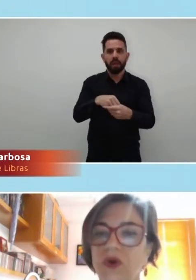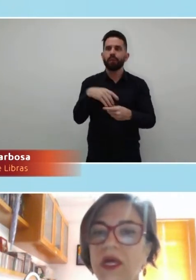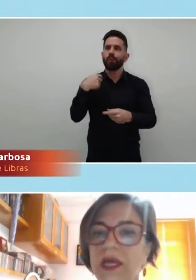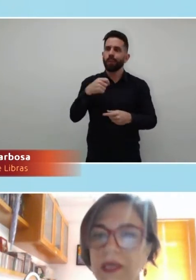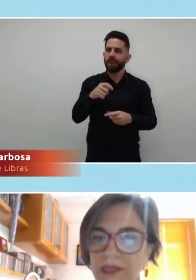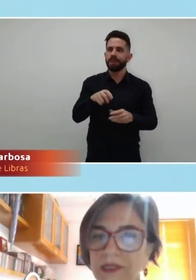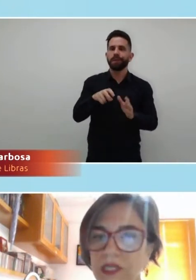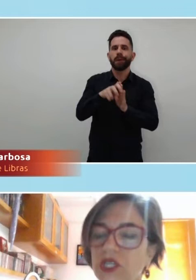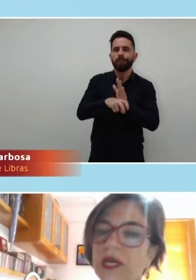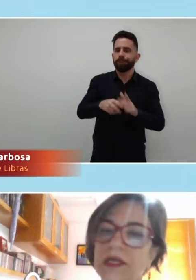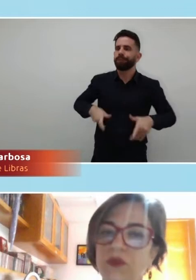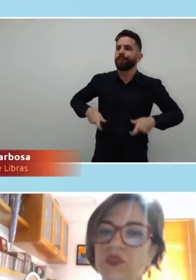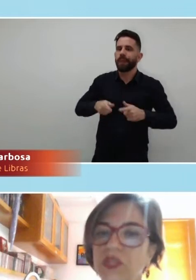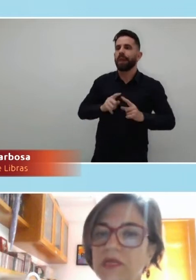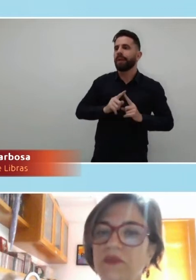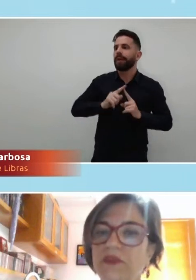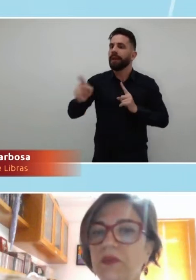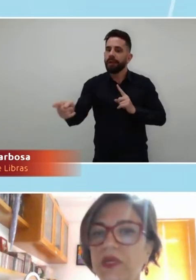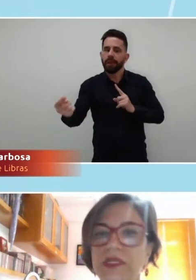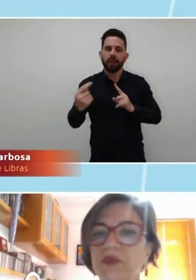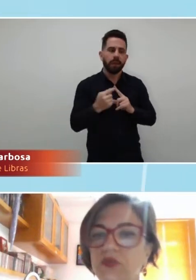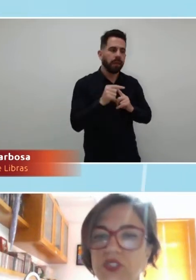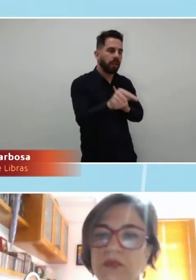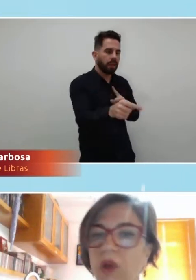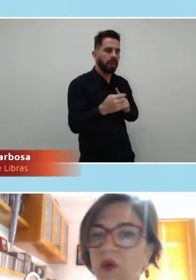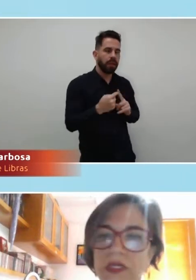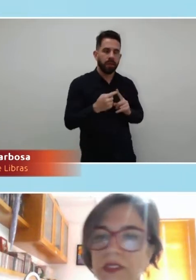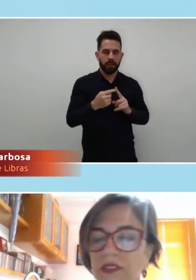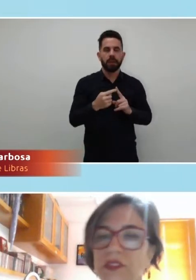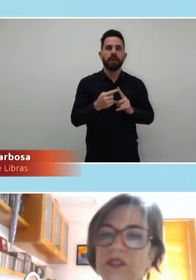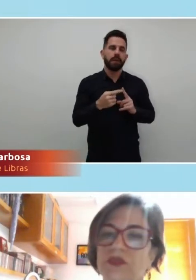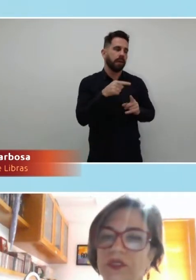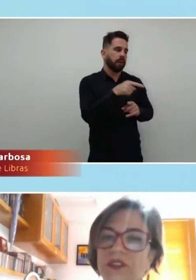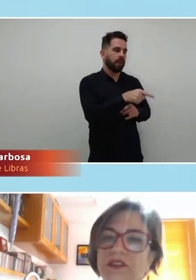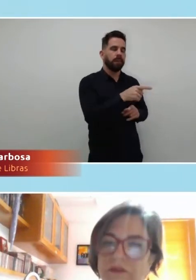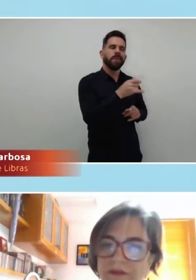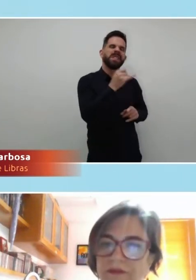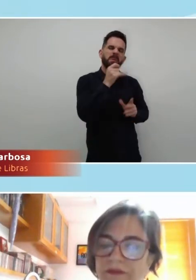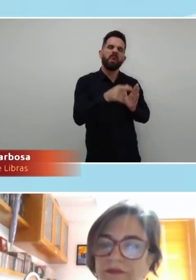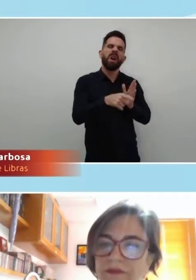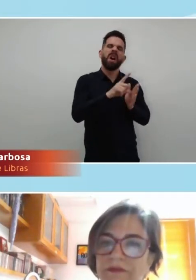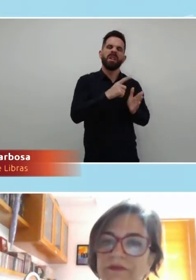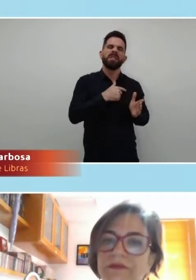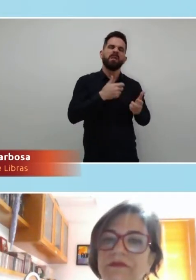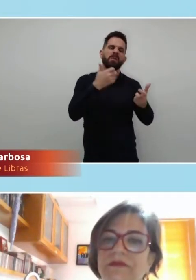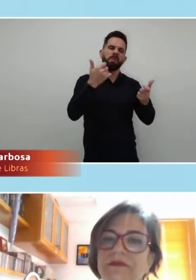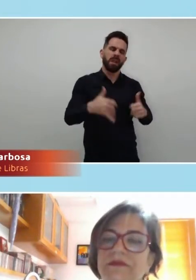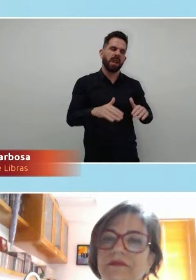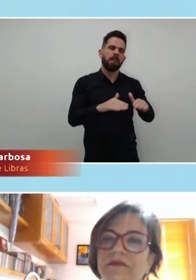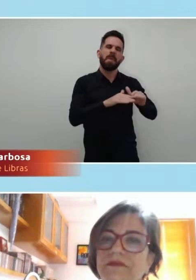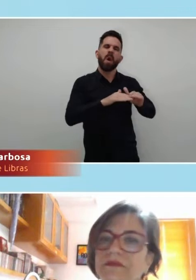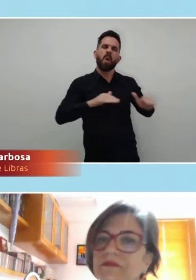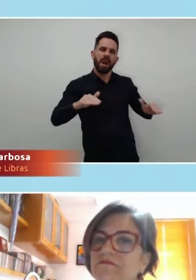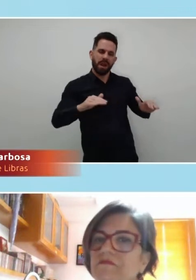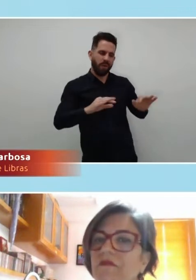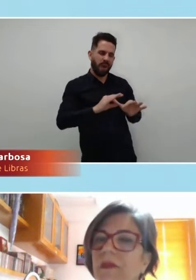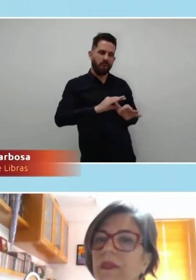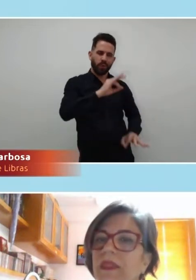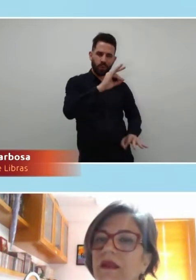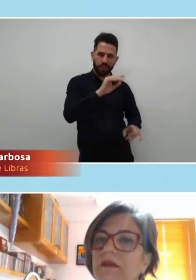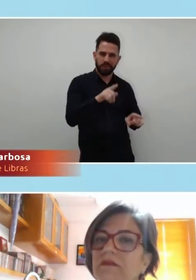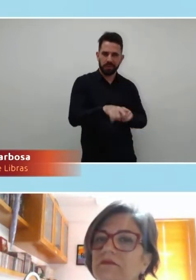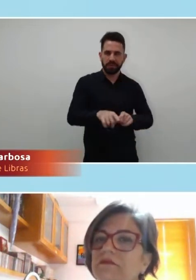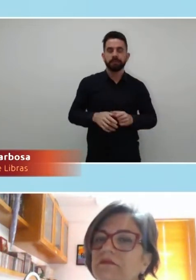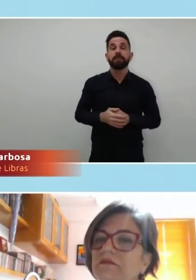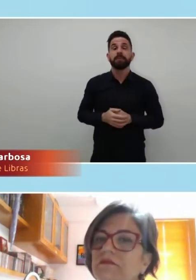só esse da chegada, como eu já exemplifiquei, por exemplo, de balcão, essas coisas. Professor, e esse estudo vai ser feito ou